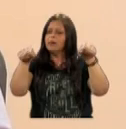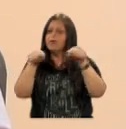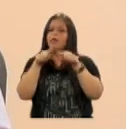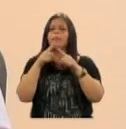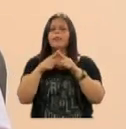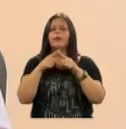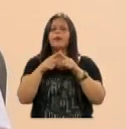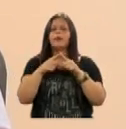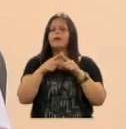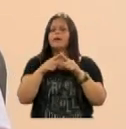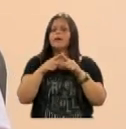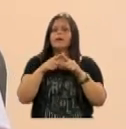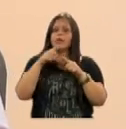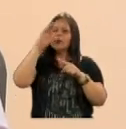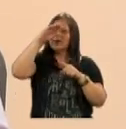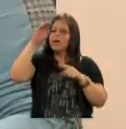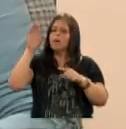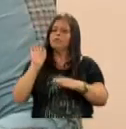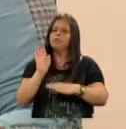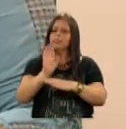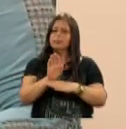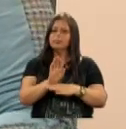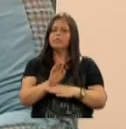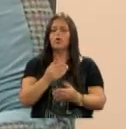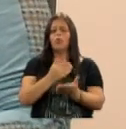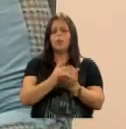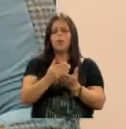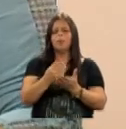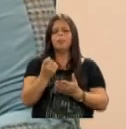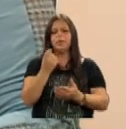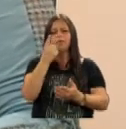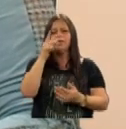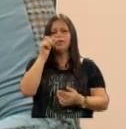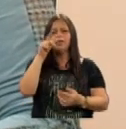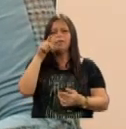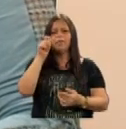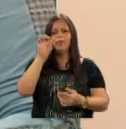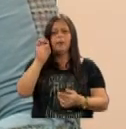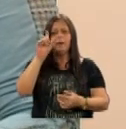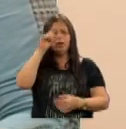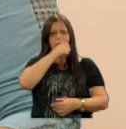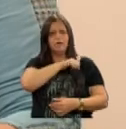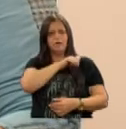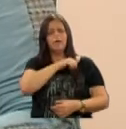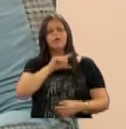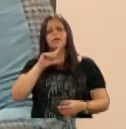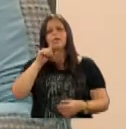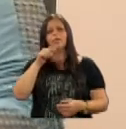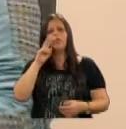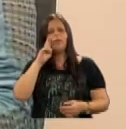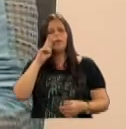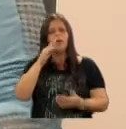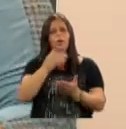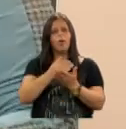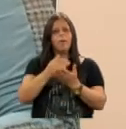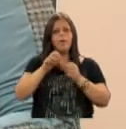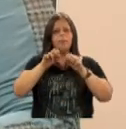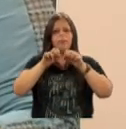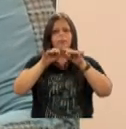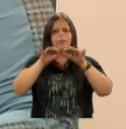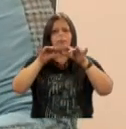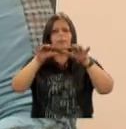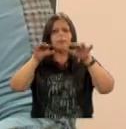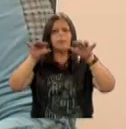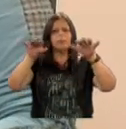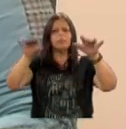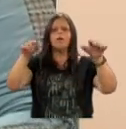para que os nossos alunos pudessem serem atendidos começamos com a primeira pai no rio de janeiro depois nós vamos ver que ela começa a se expandir e